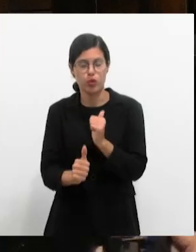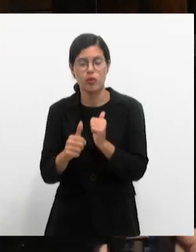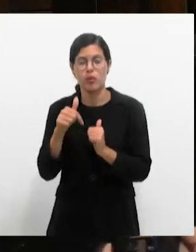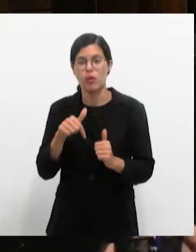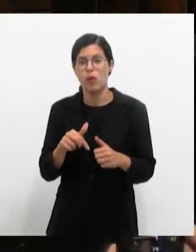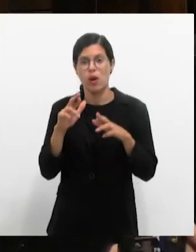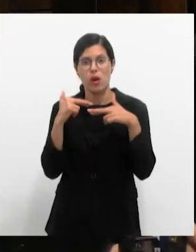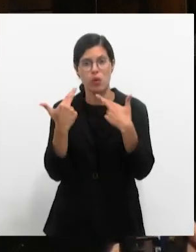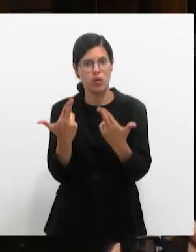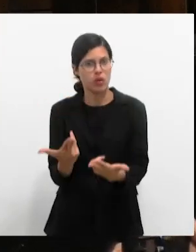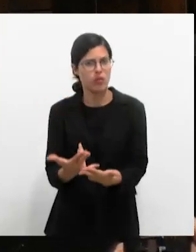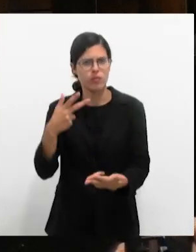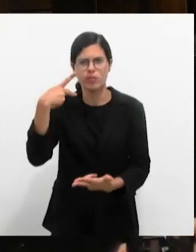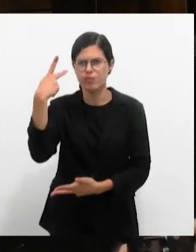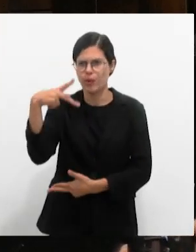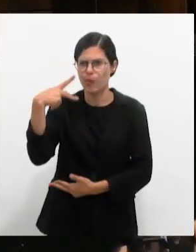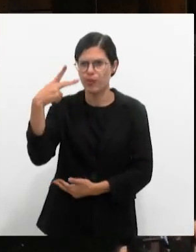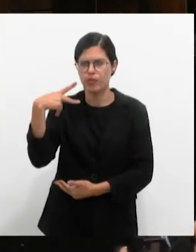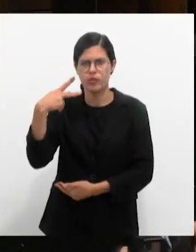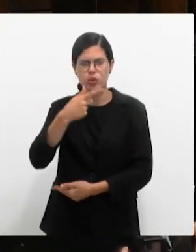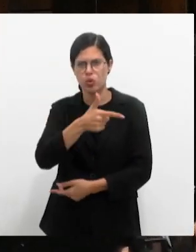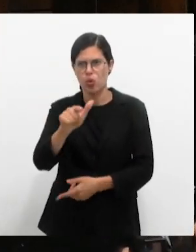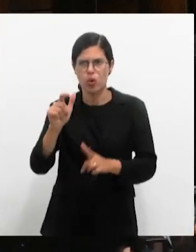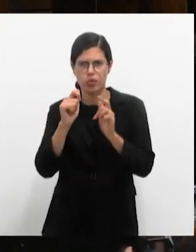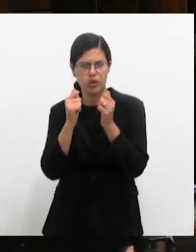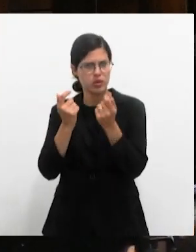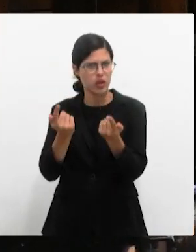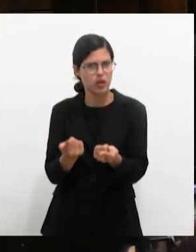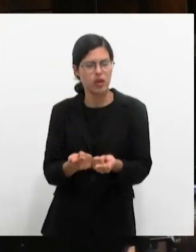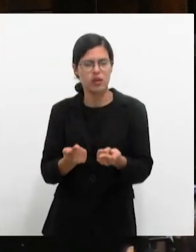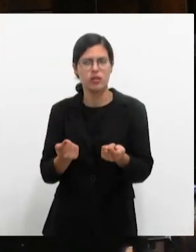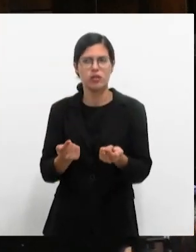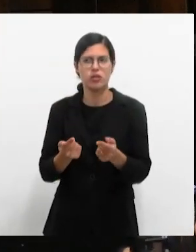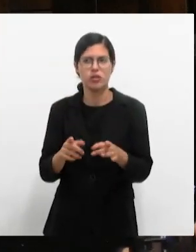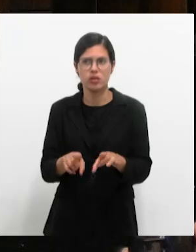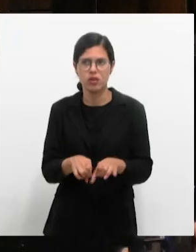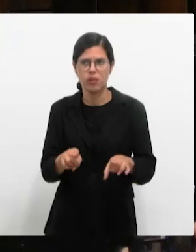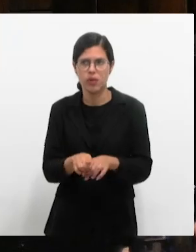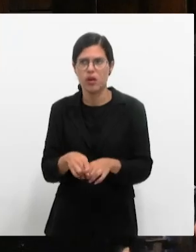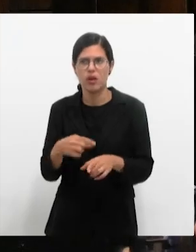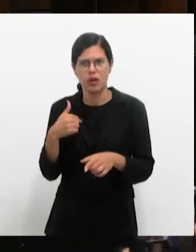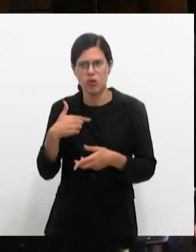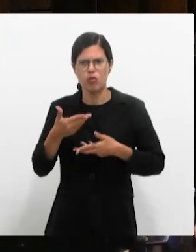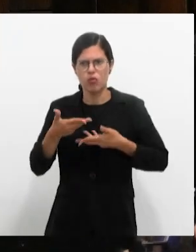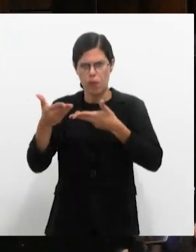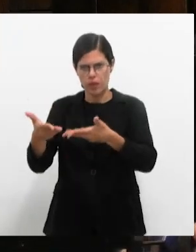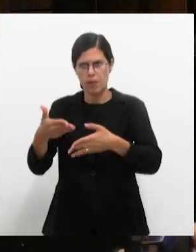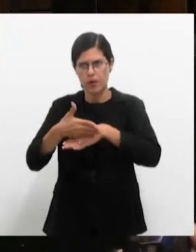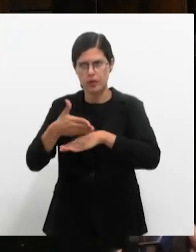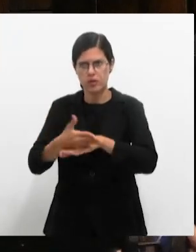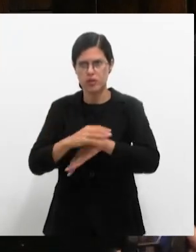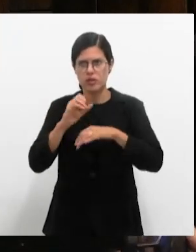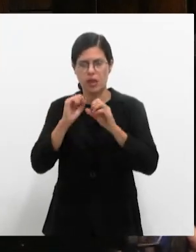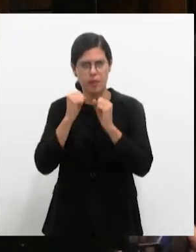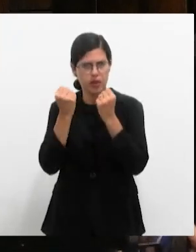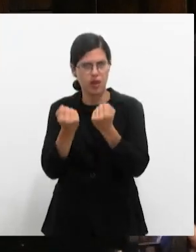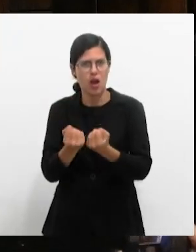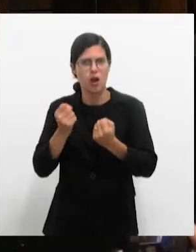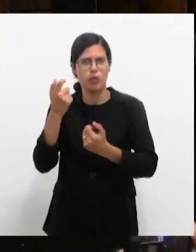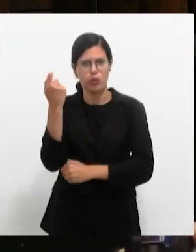reunimos com parlamentares de outras casas legislativas, eu mesmo fui convidado a participar de seminários no Rio Grande do Sul sobre o